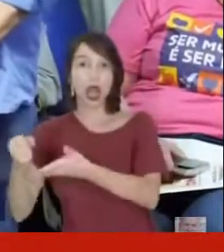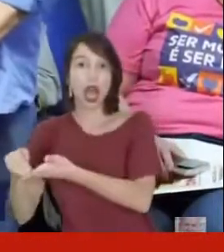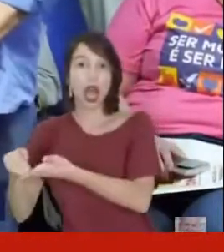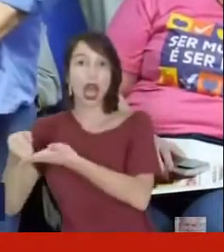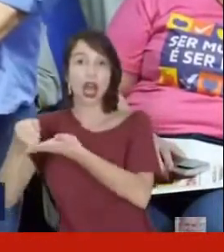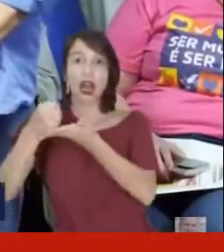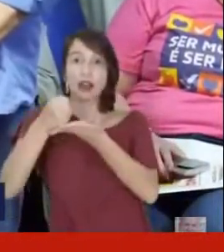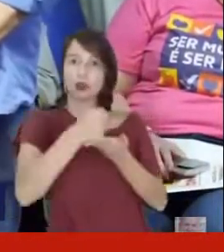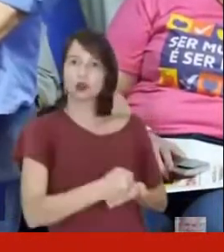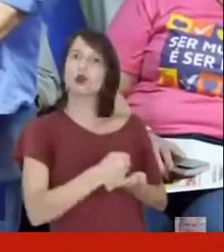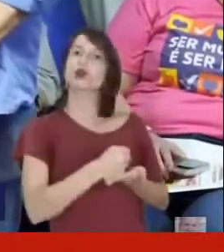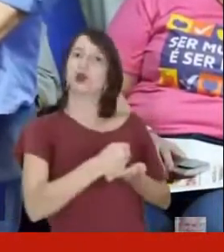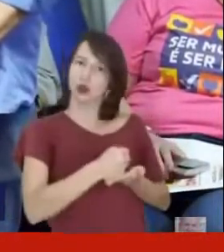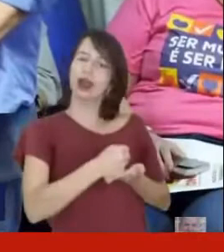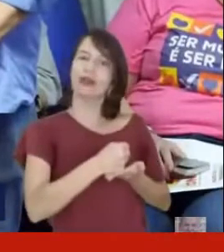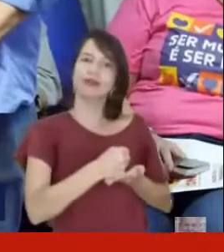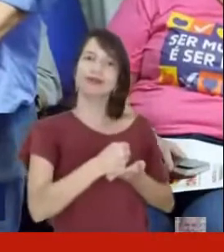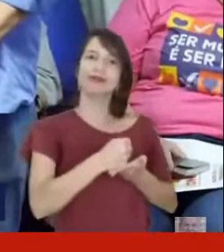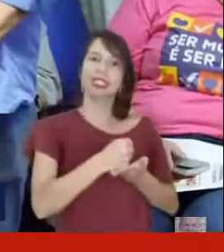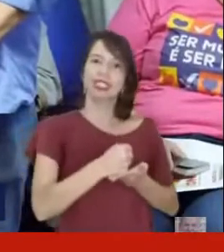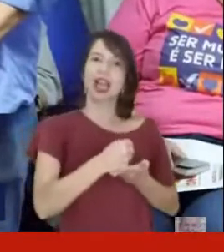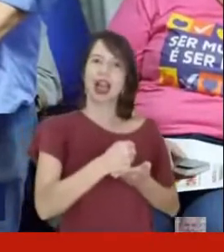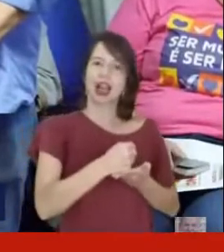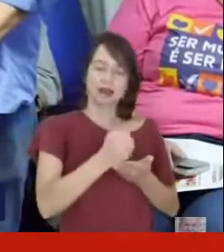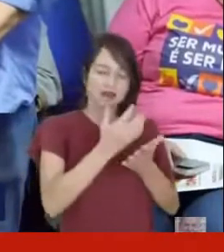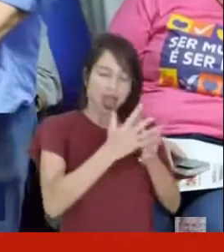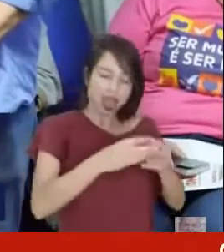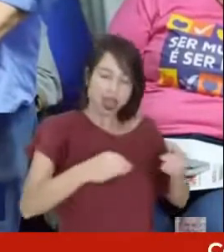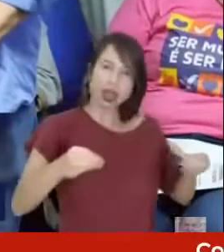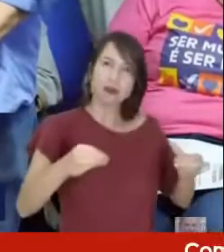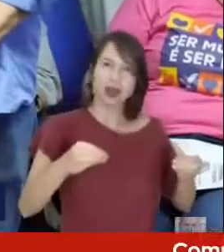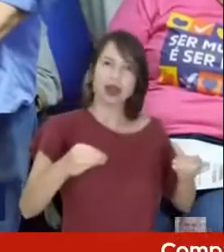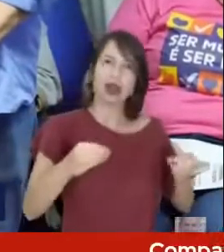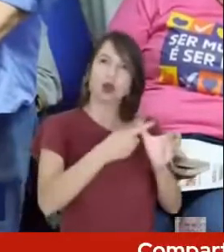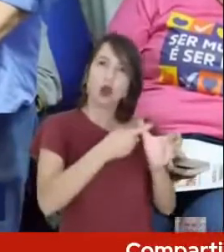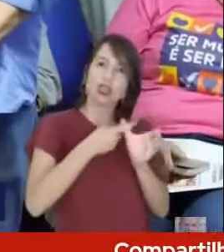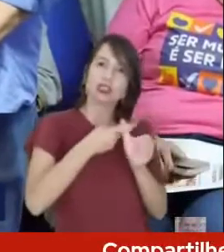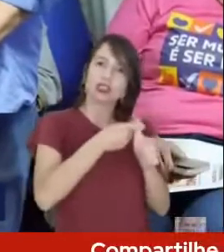dos aposentados. Então, Lula, nós temos que fazer